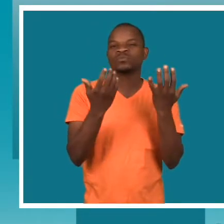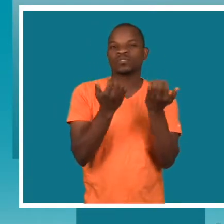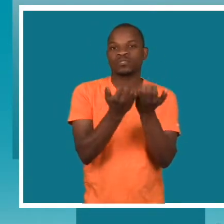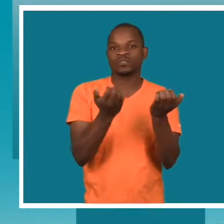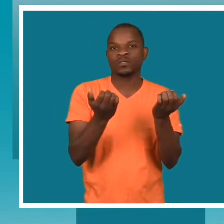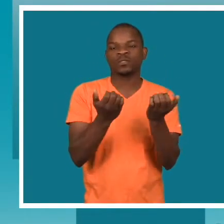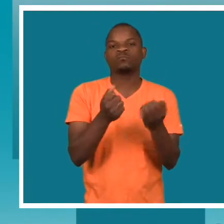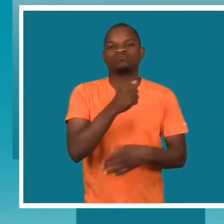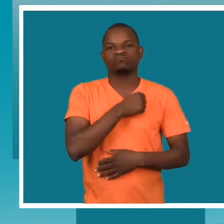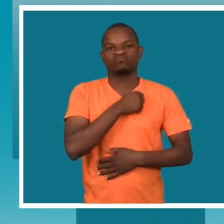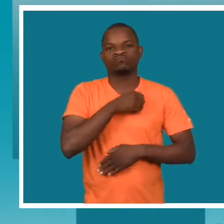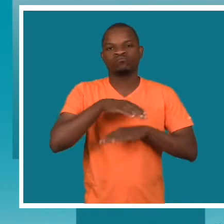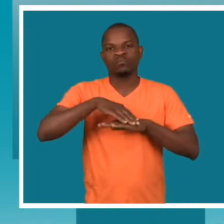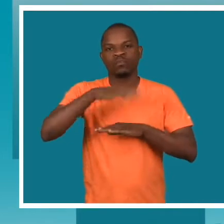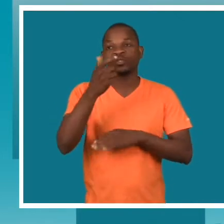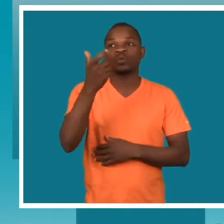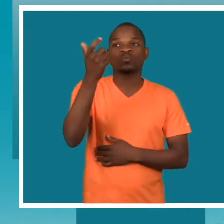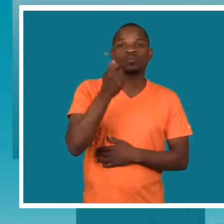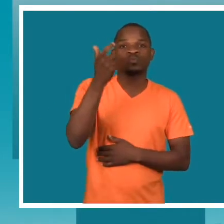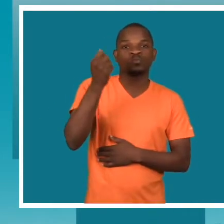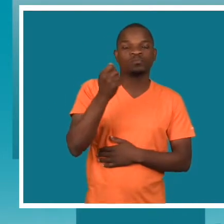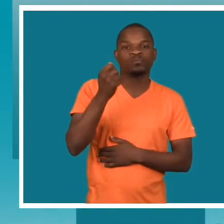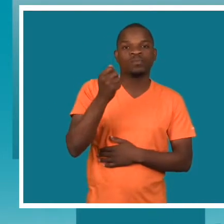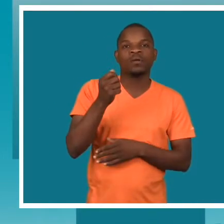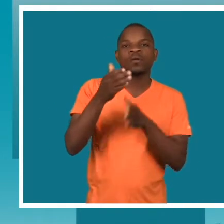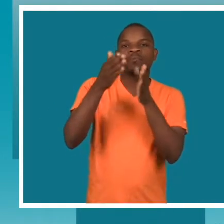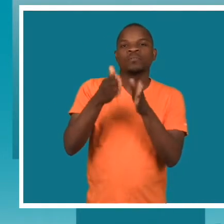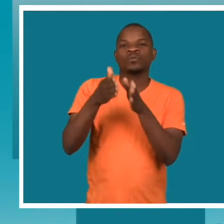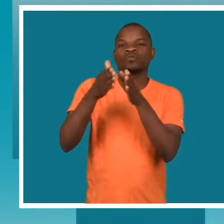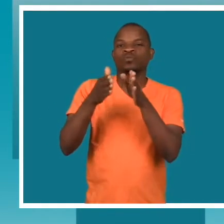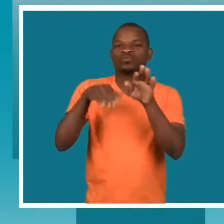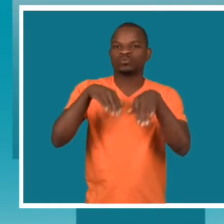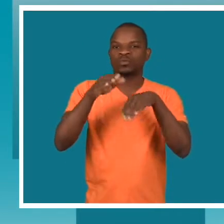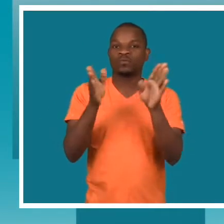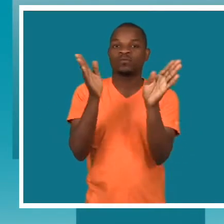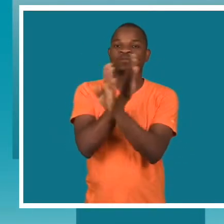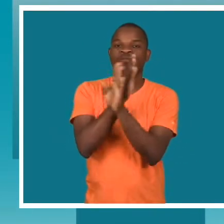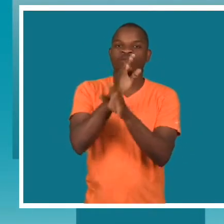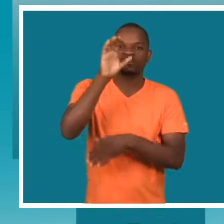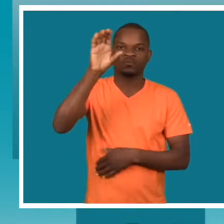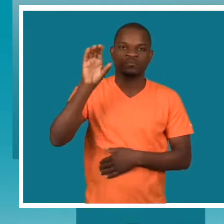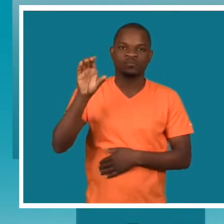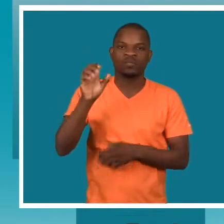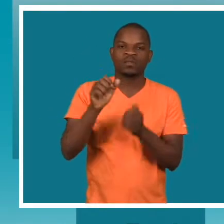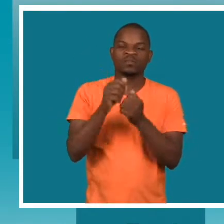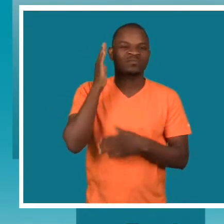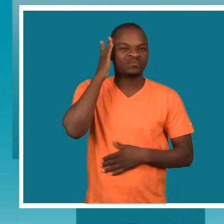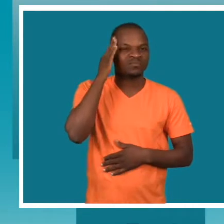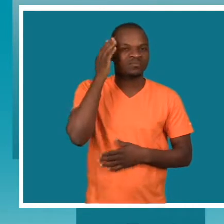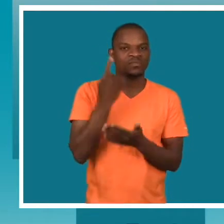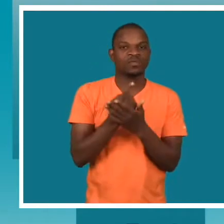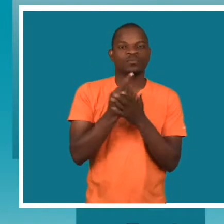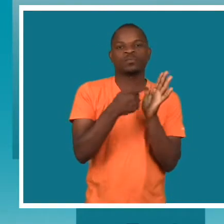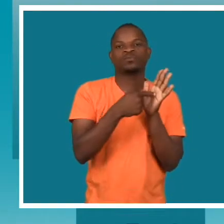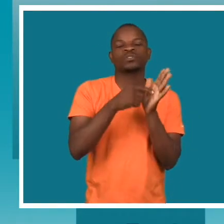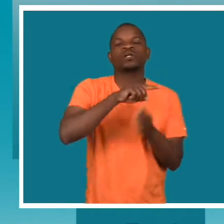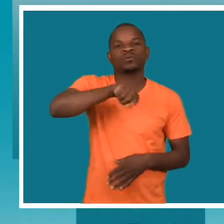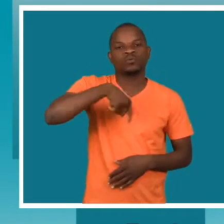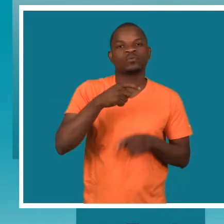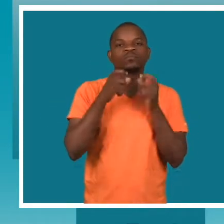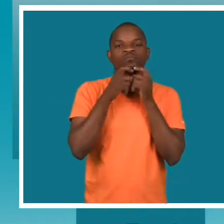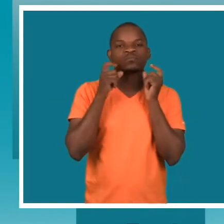crianças, os nossos miúdos, inspiram-se na maior das vezes em jogadores de fora. Eu acho que nós temos que mostrar que